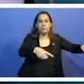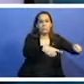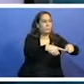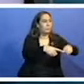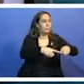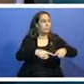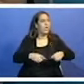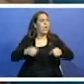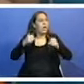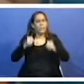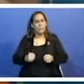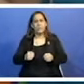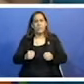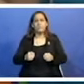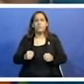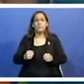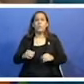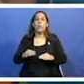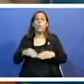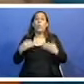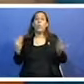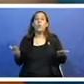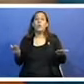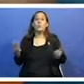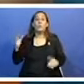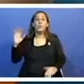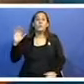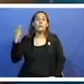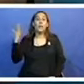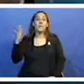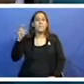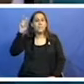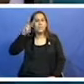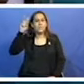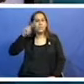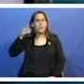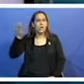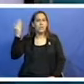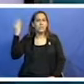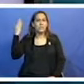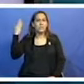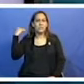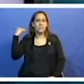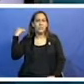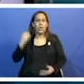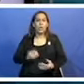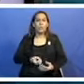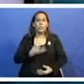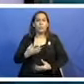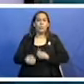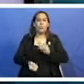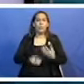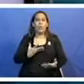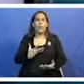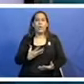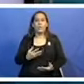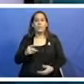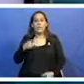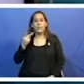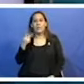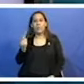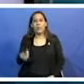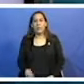É possível saber quando acontece essa história? Lá no poema, na literatura de cordel que